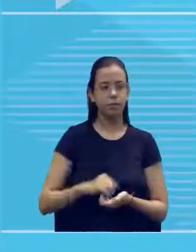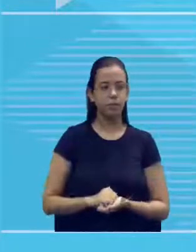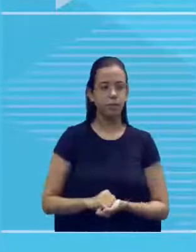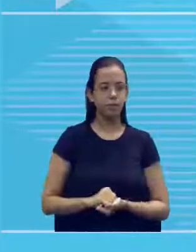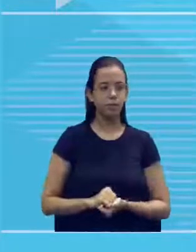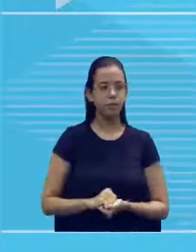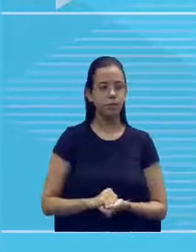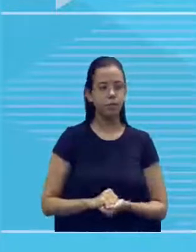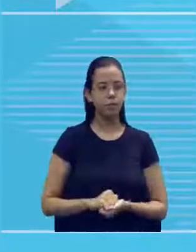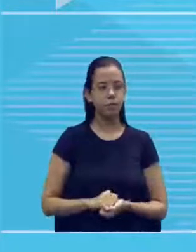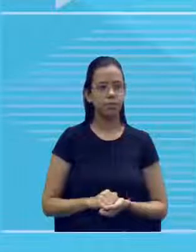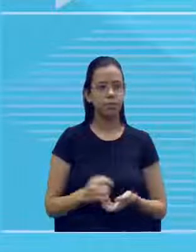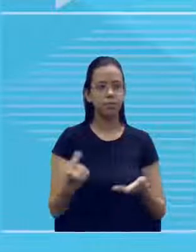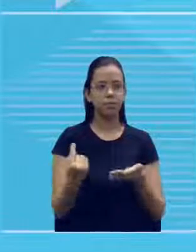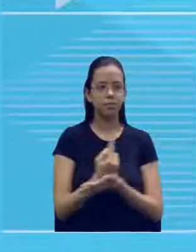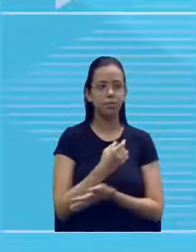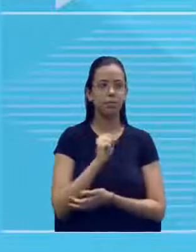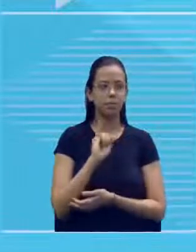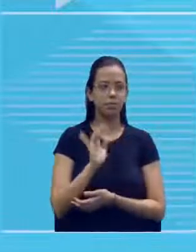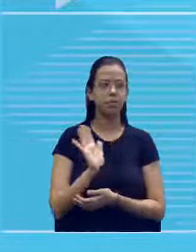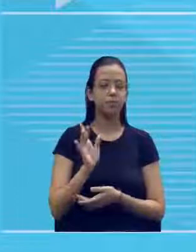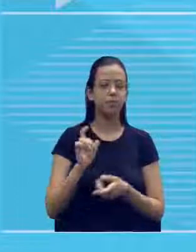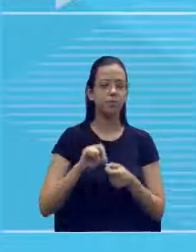Andressa? Não, né?